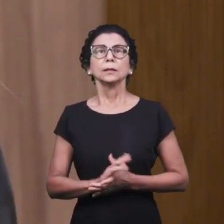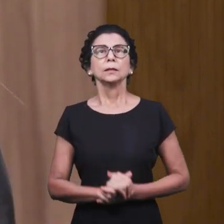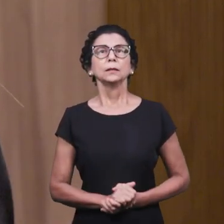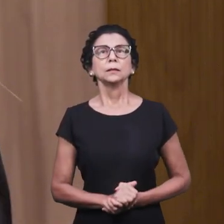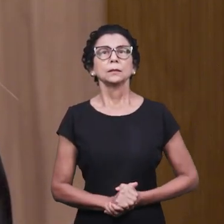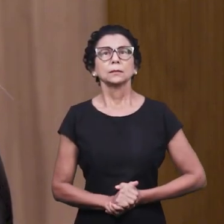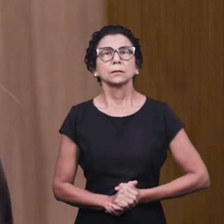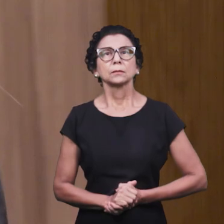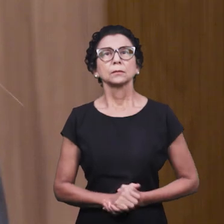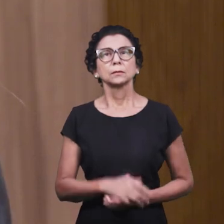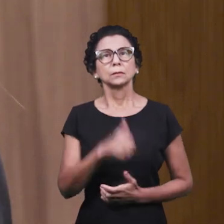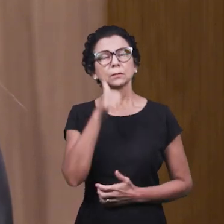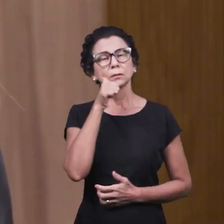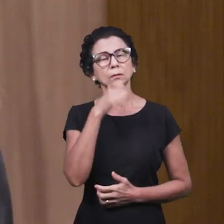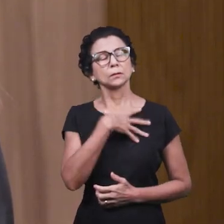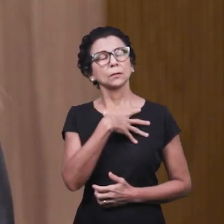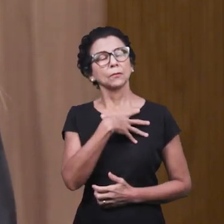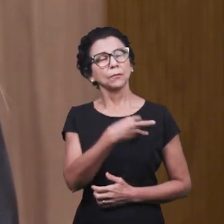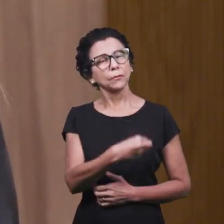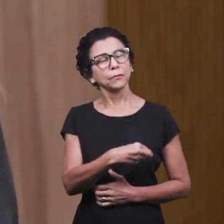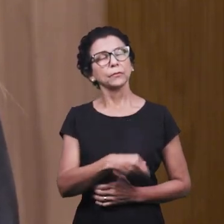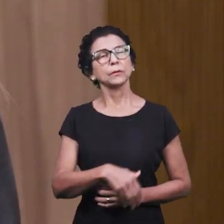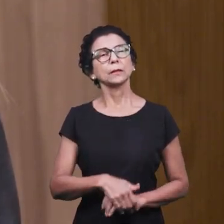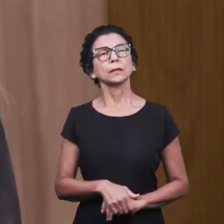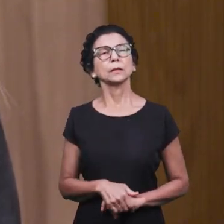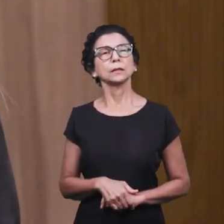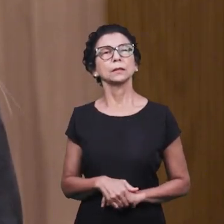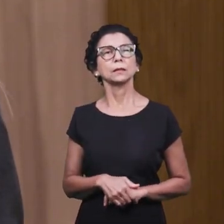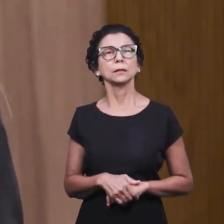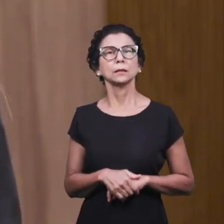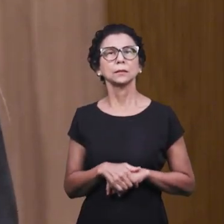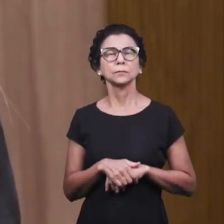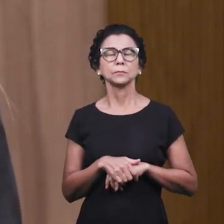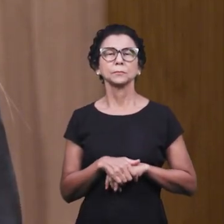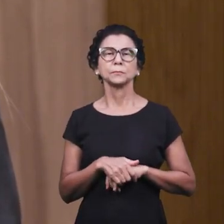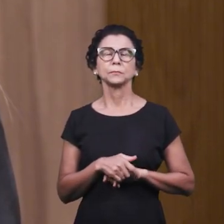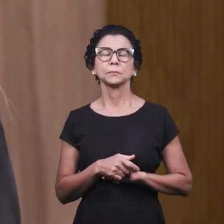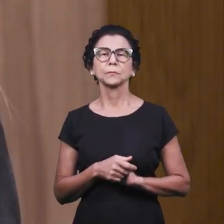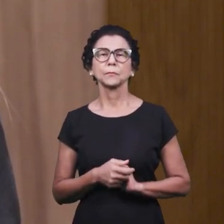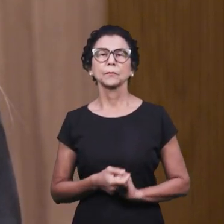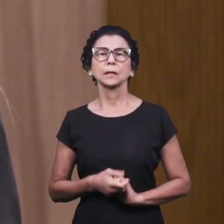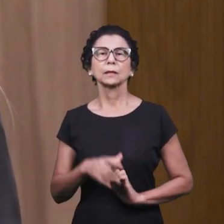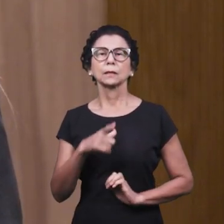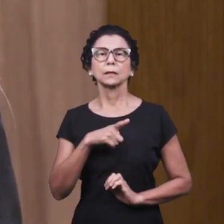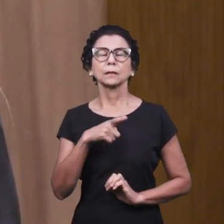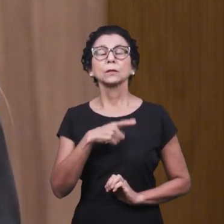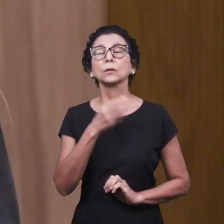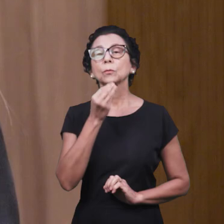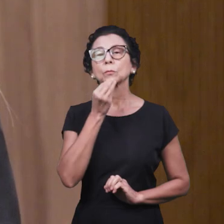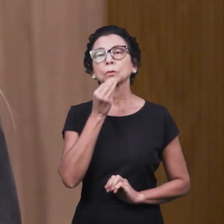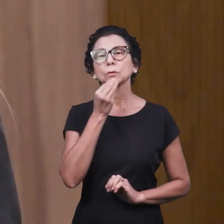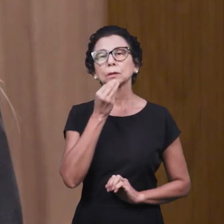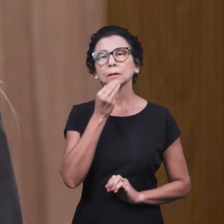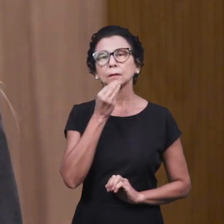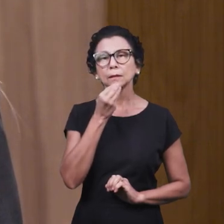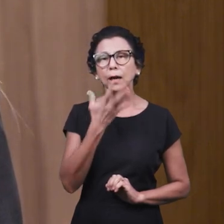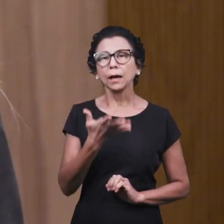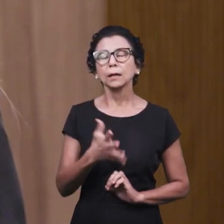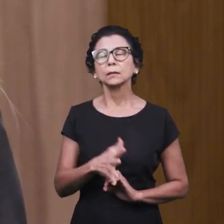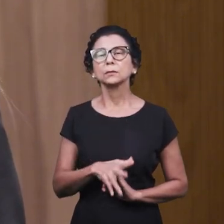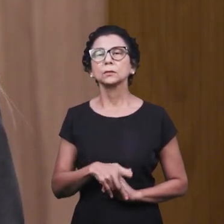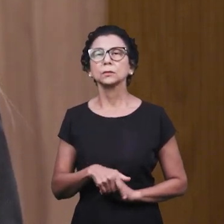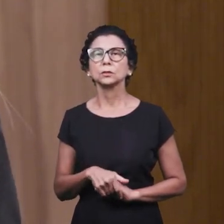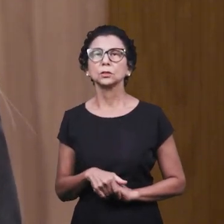Vitória, ela galgou, né? Ela teve a condição de poder ter condições